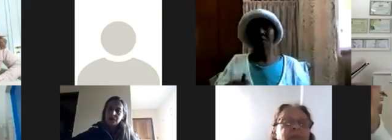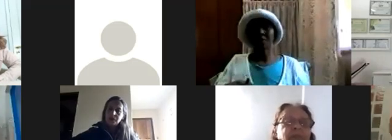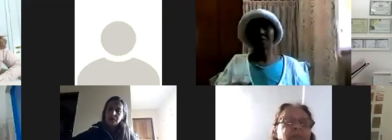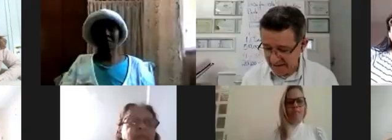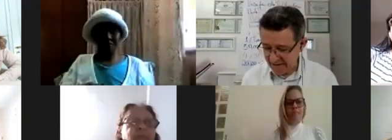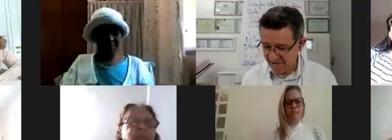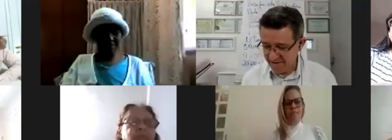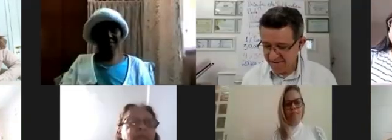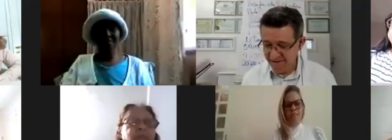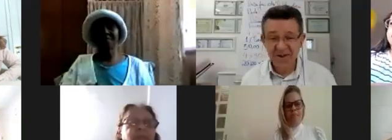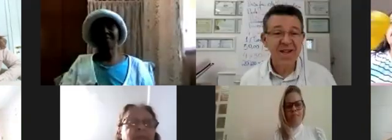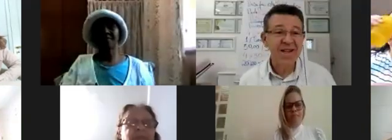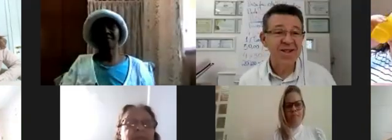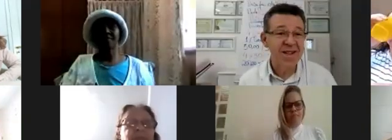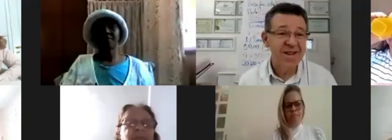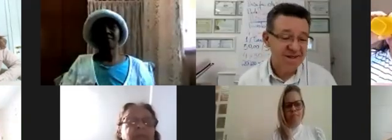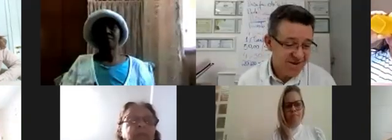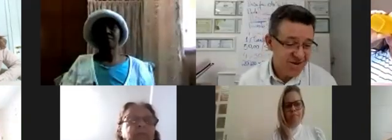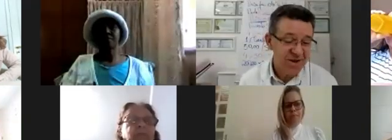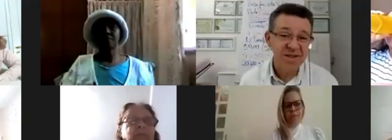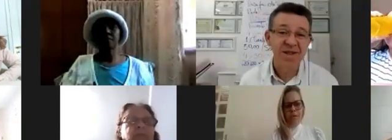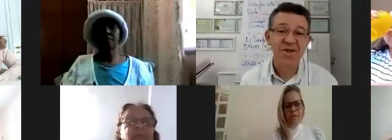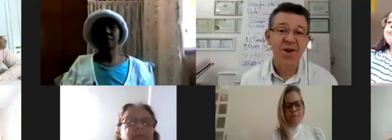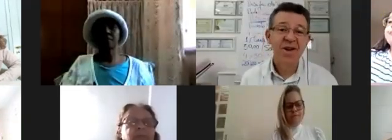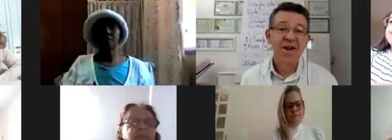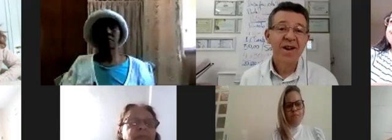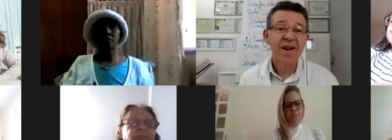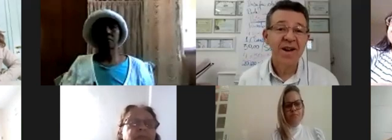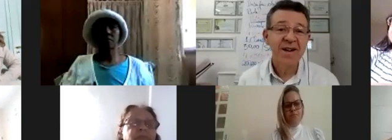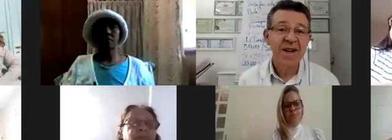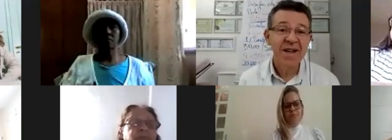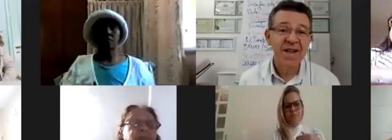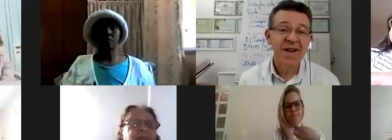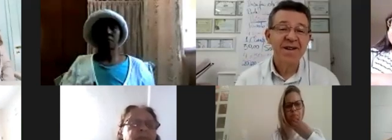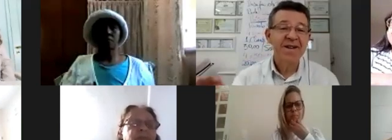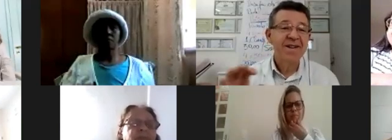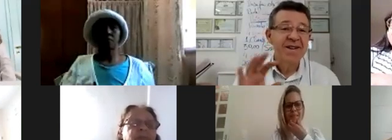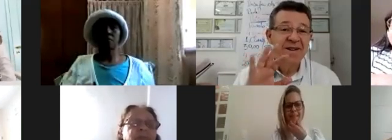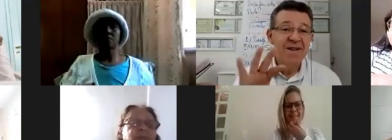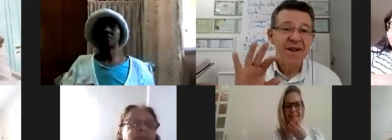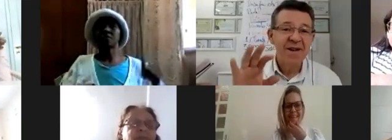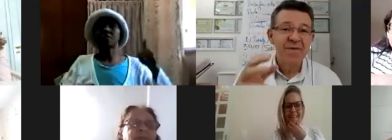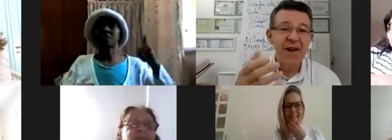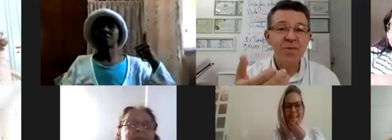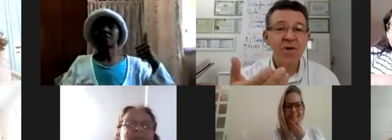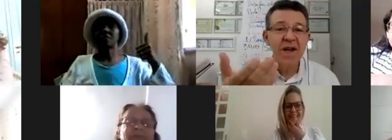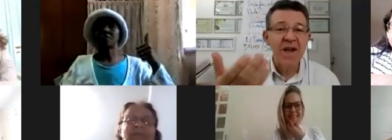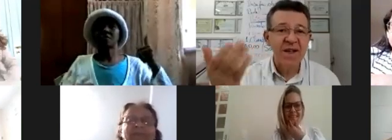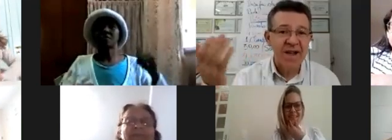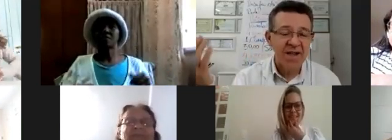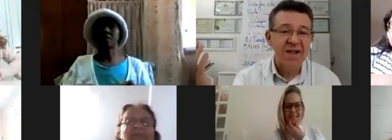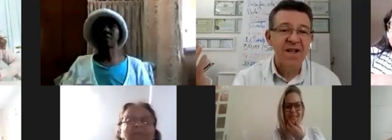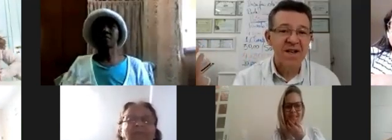só, incomodo de dores menina. físicas, né? Não entendi. Sônia, instante só. Karina, fecha um